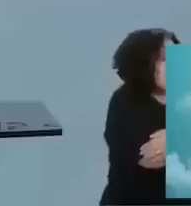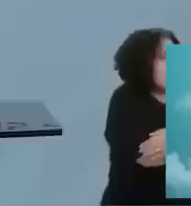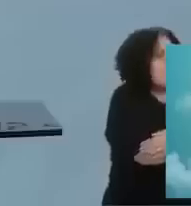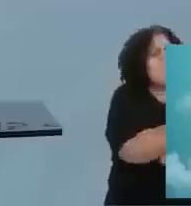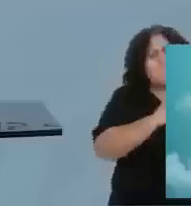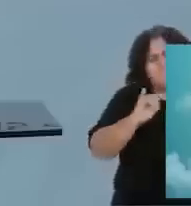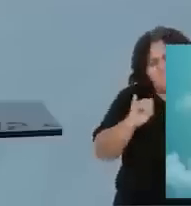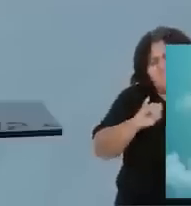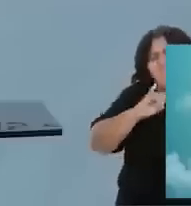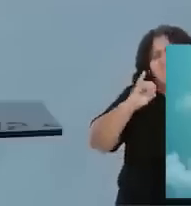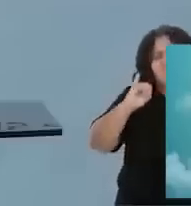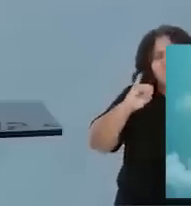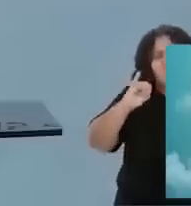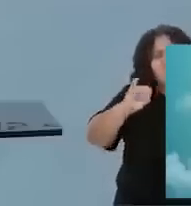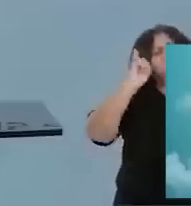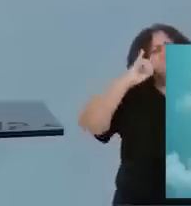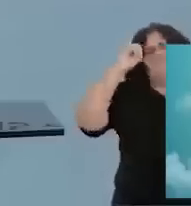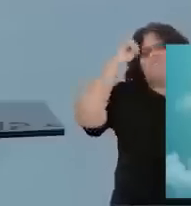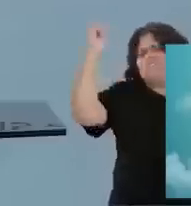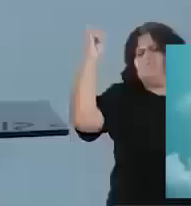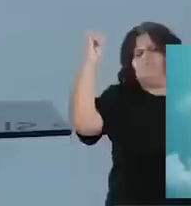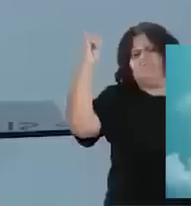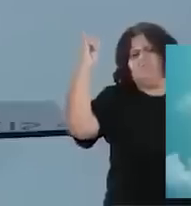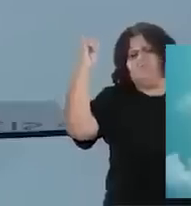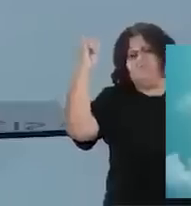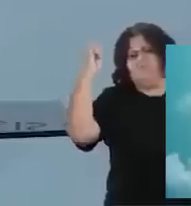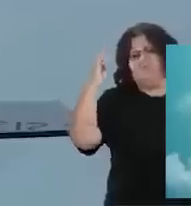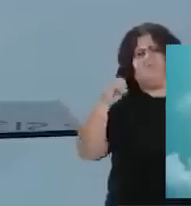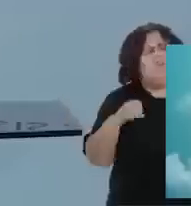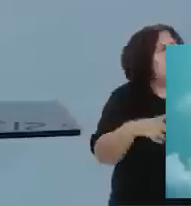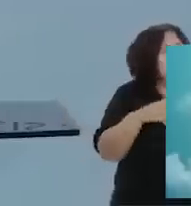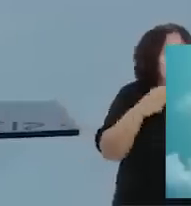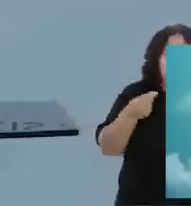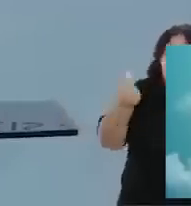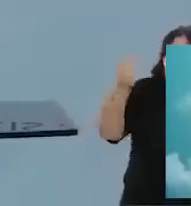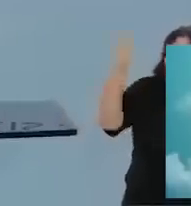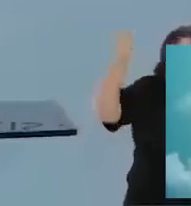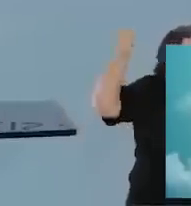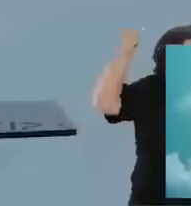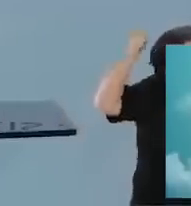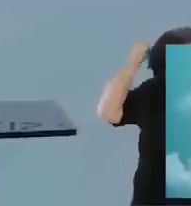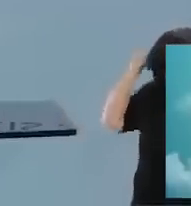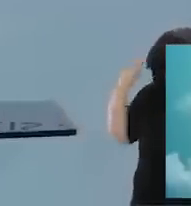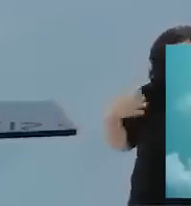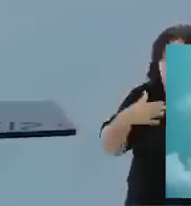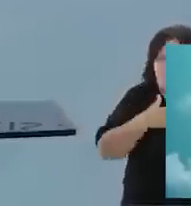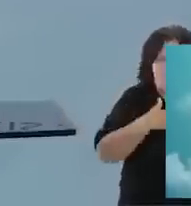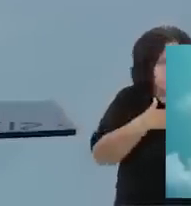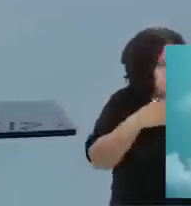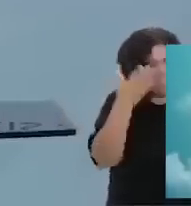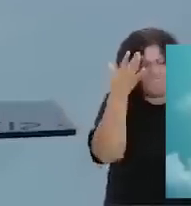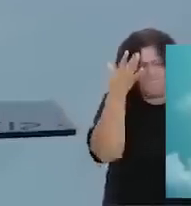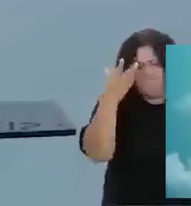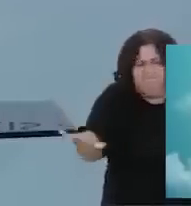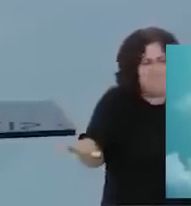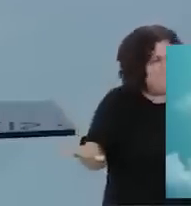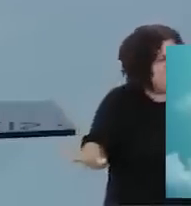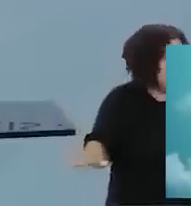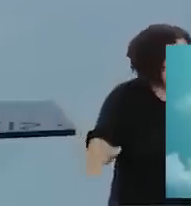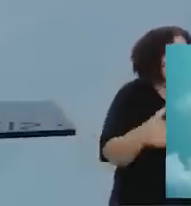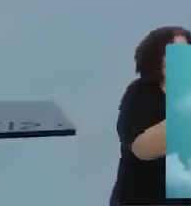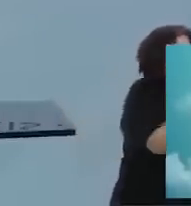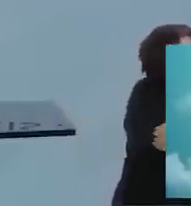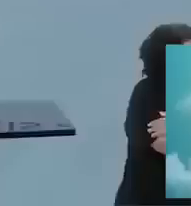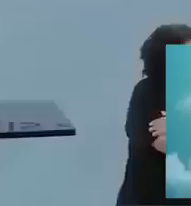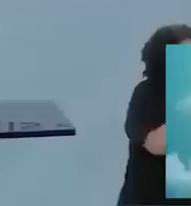foi mais importante que qualquer coisa que aconteceu aqui hoje. Há muito tempo eu não sabia o que era um abraço. Hoje eu estou